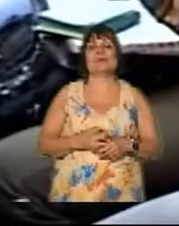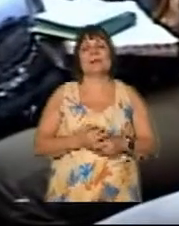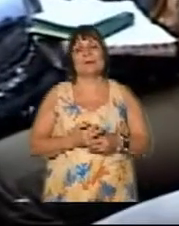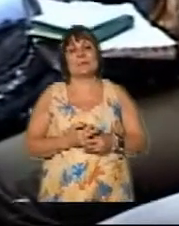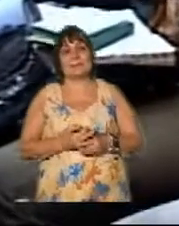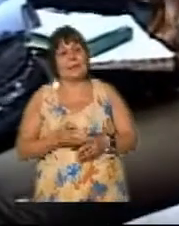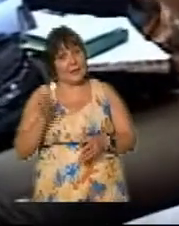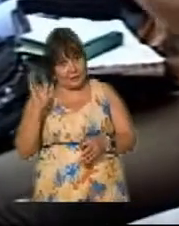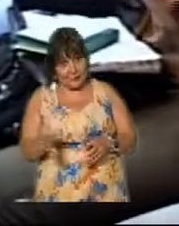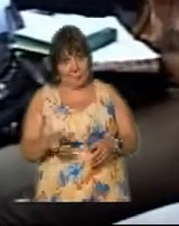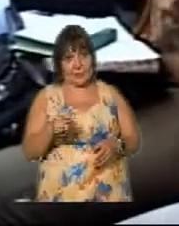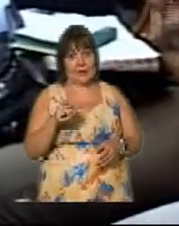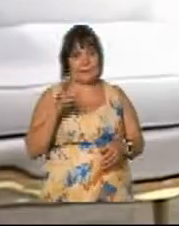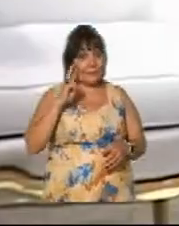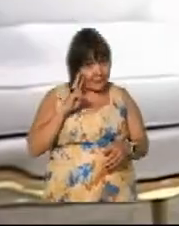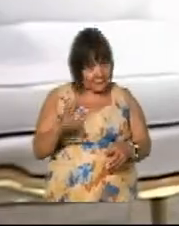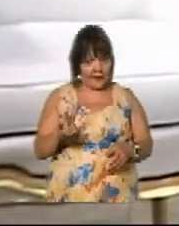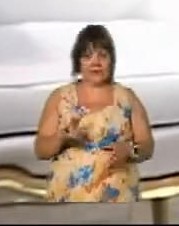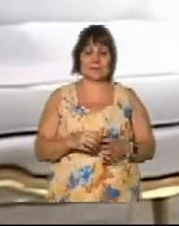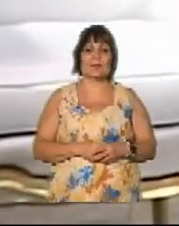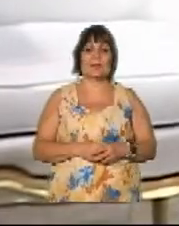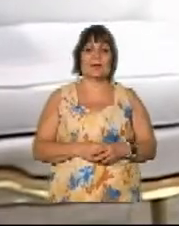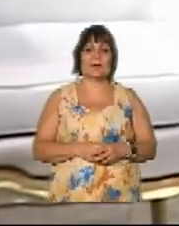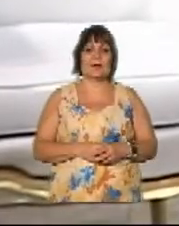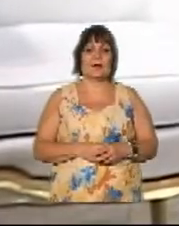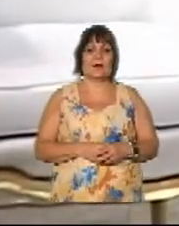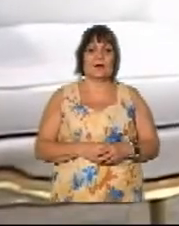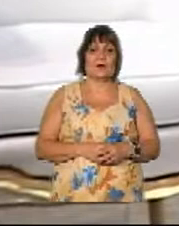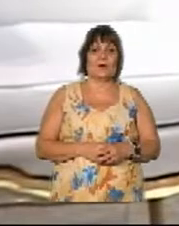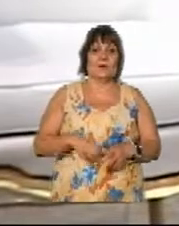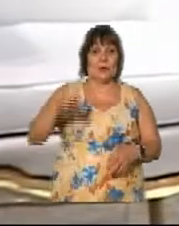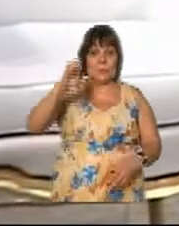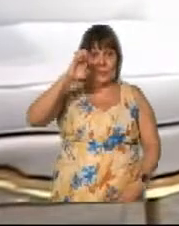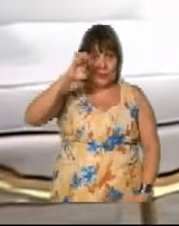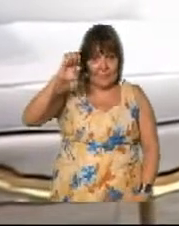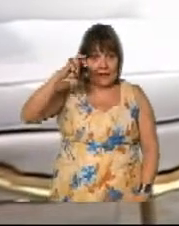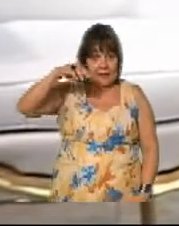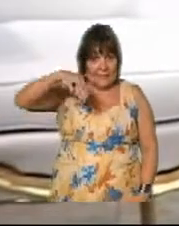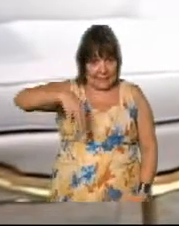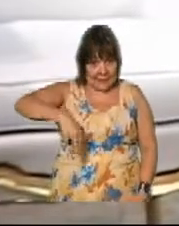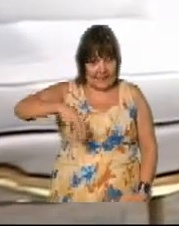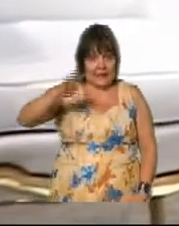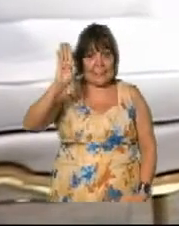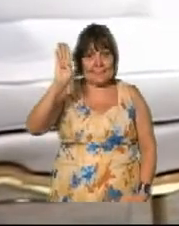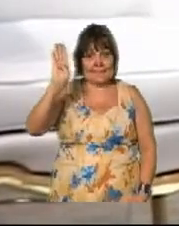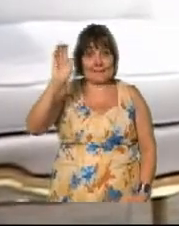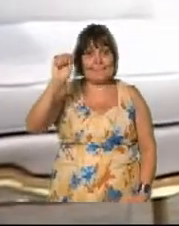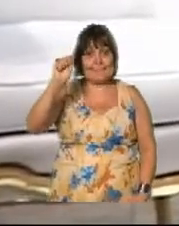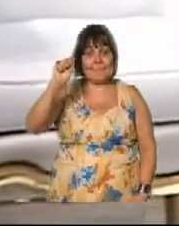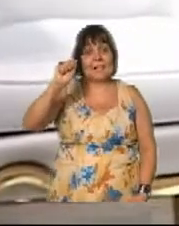Portanto, note uma coisa. O ministro da reconciliação, que é aquele que tem que reproduzir Jesus, ele não tem um